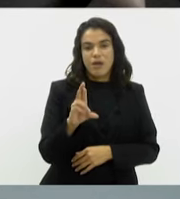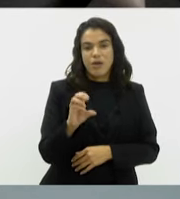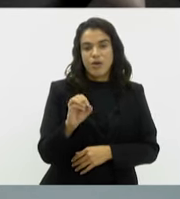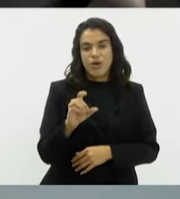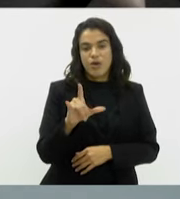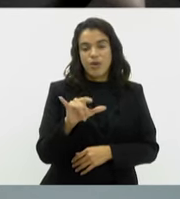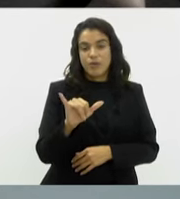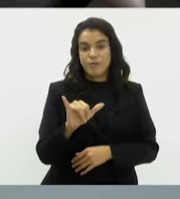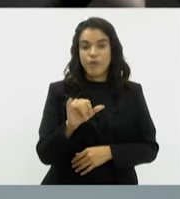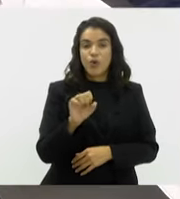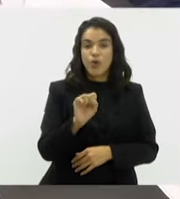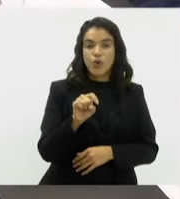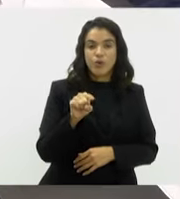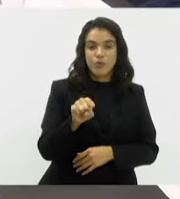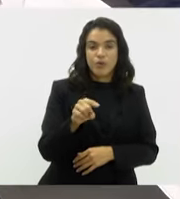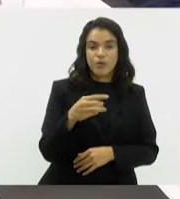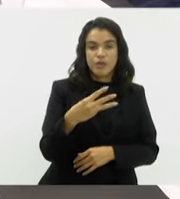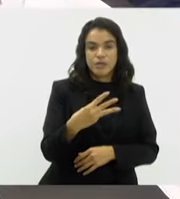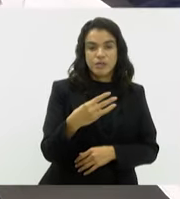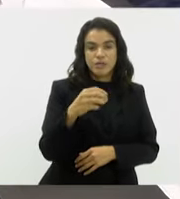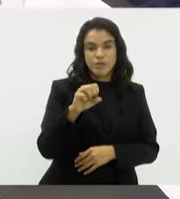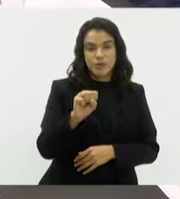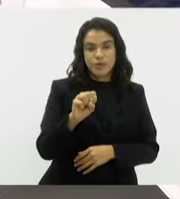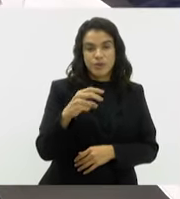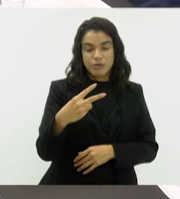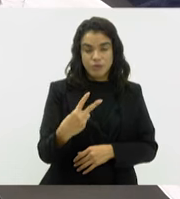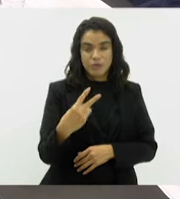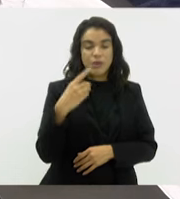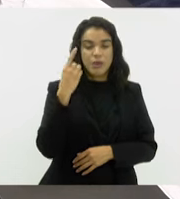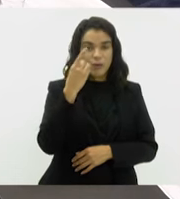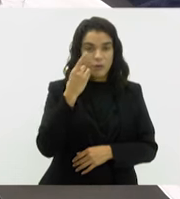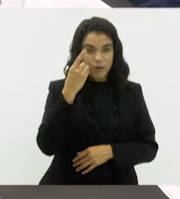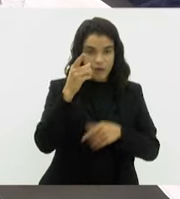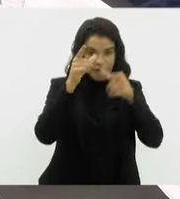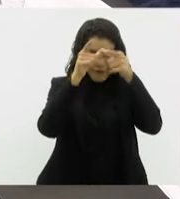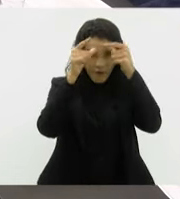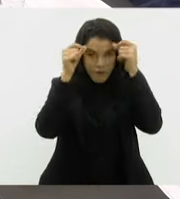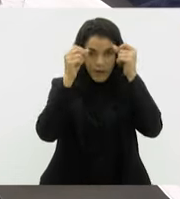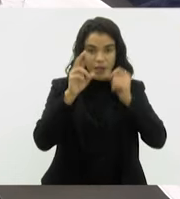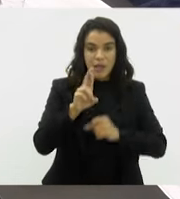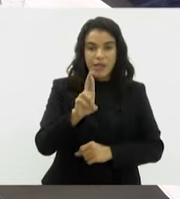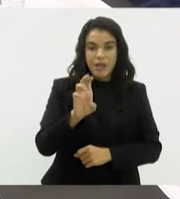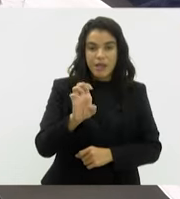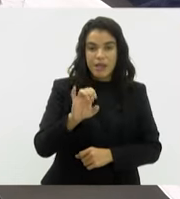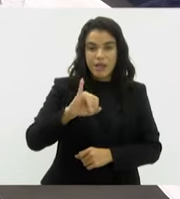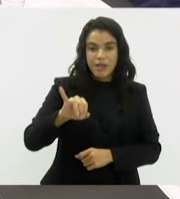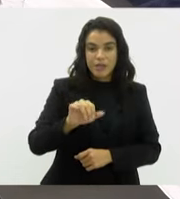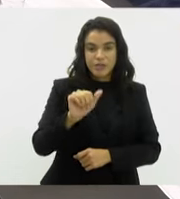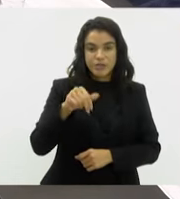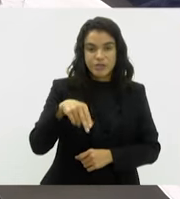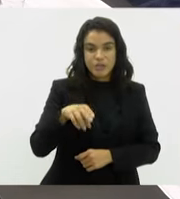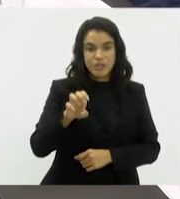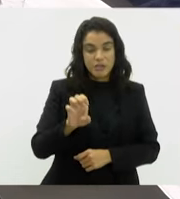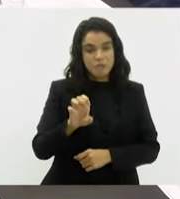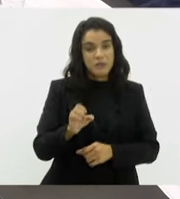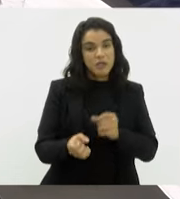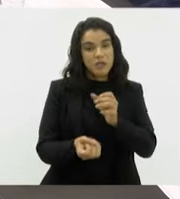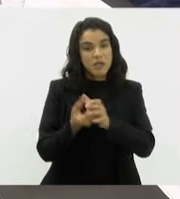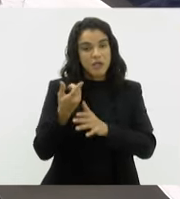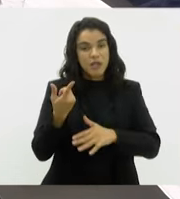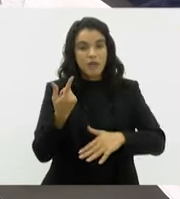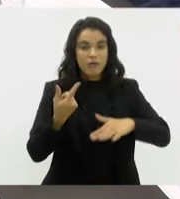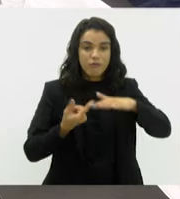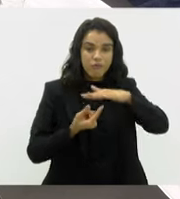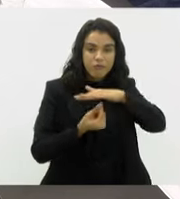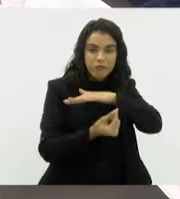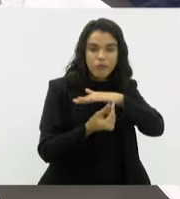Lei 8.332, de autoria da deputada enfermeira Rejane, que cria o Fundo Estadual de Enfrentamento à Violência contra as